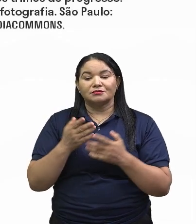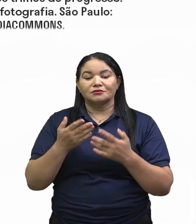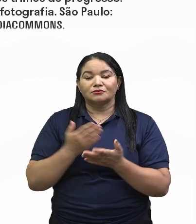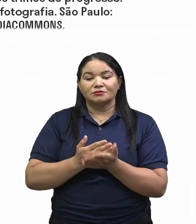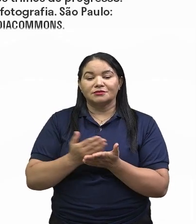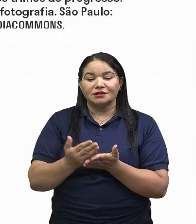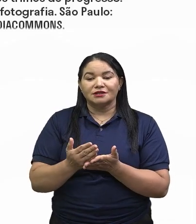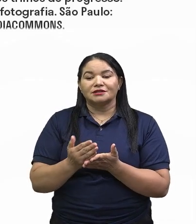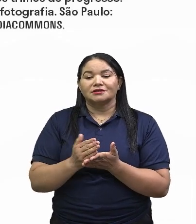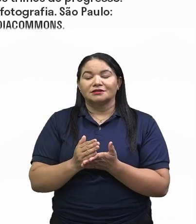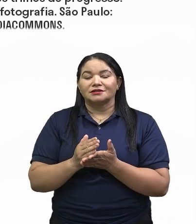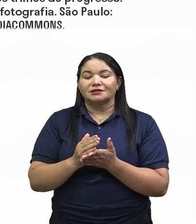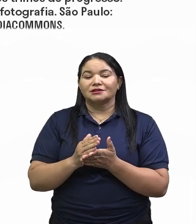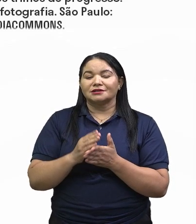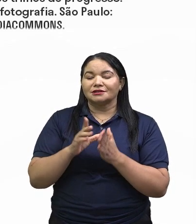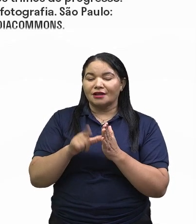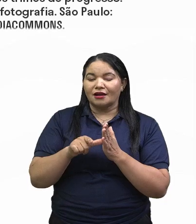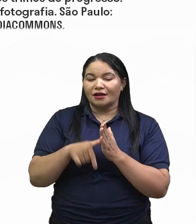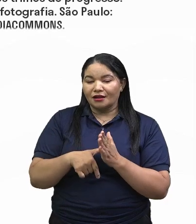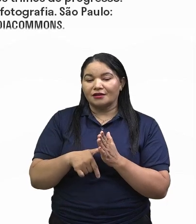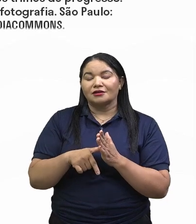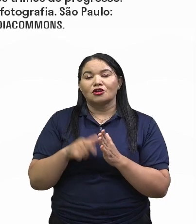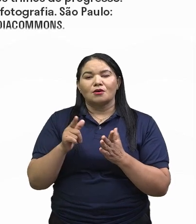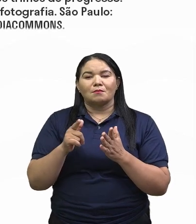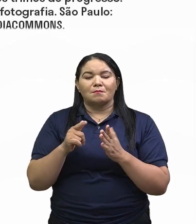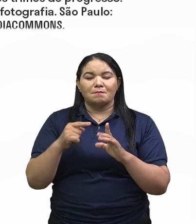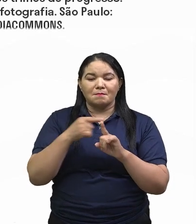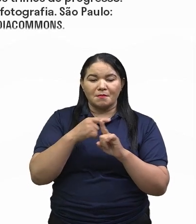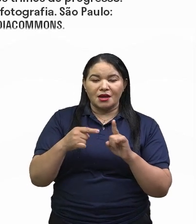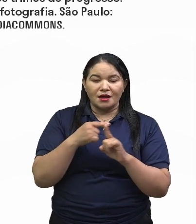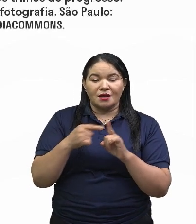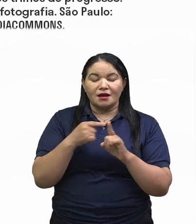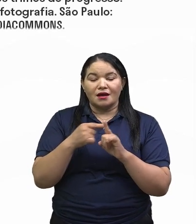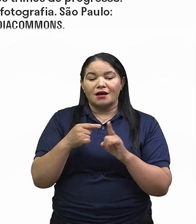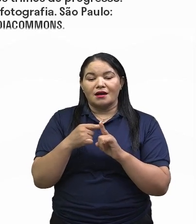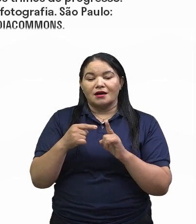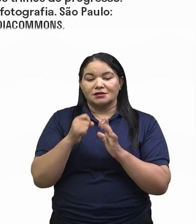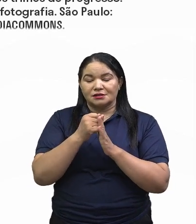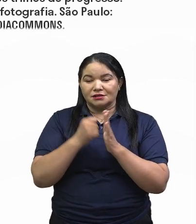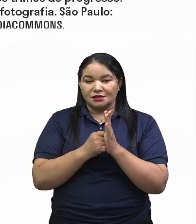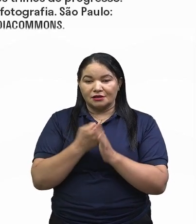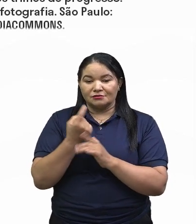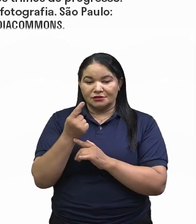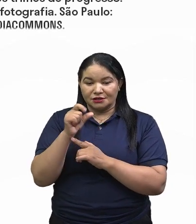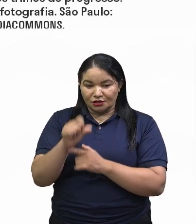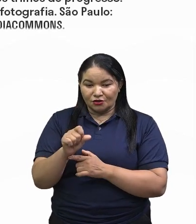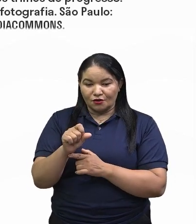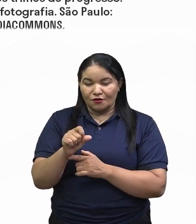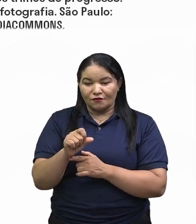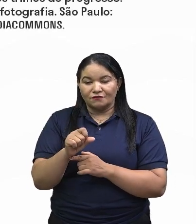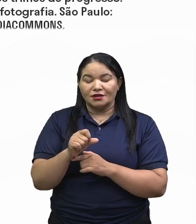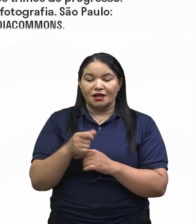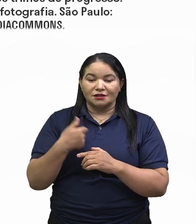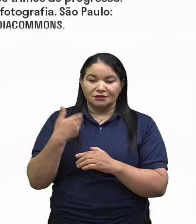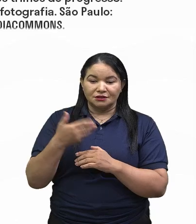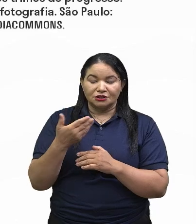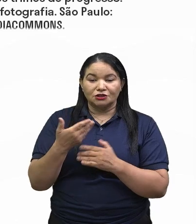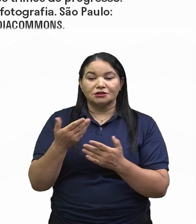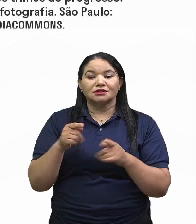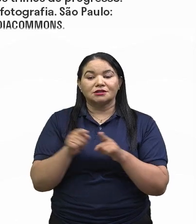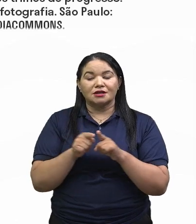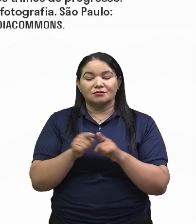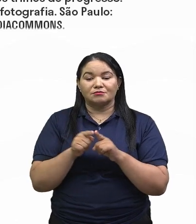inicia-se tardiamente. Ela inicia-se por meados do século XIX, e aí seguindo o roteiro